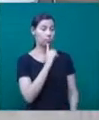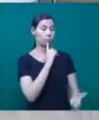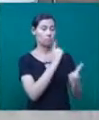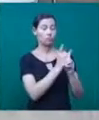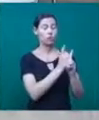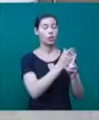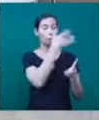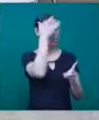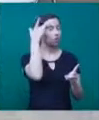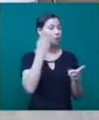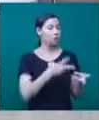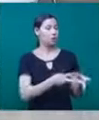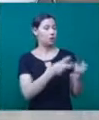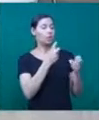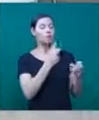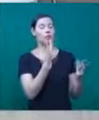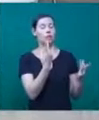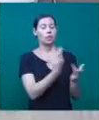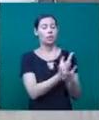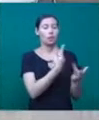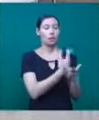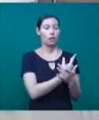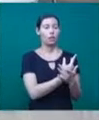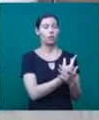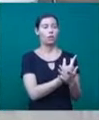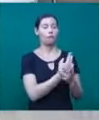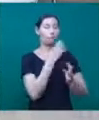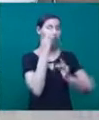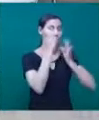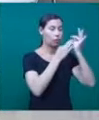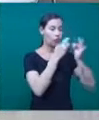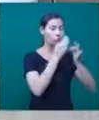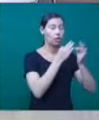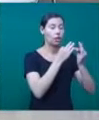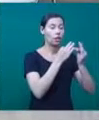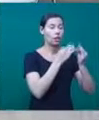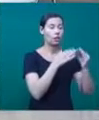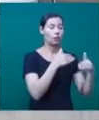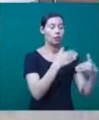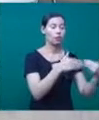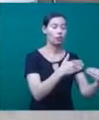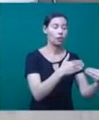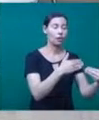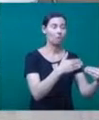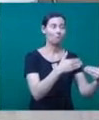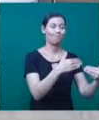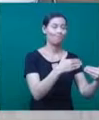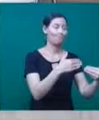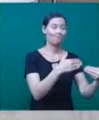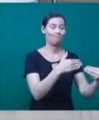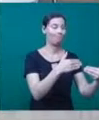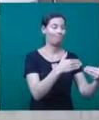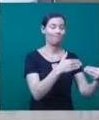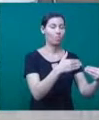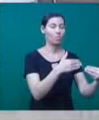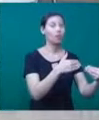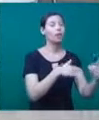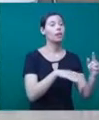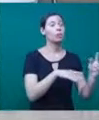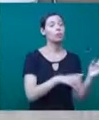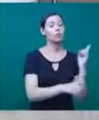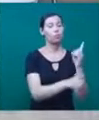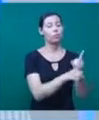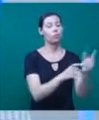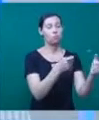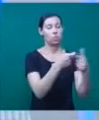elas percebem alguma coisa errada e acabam tratando de algo que não necessariamente é aquilo especificamente, até chegar, por exemplo, num